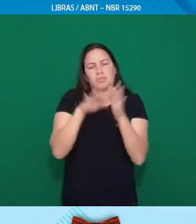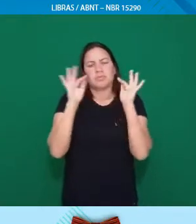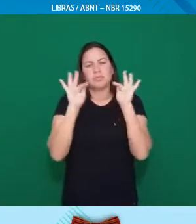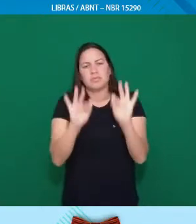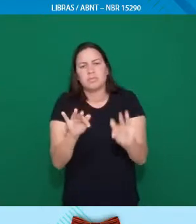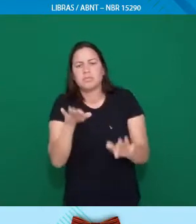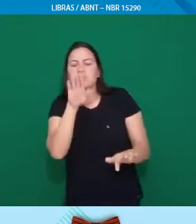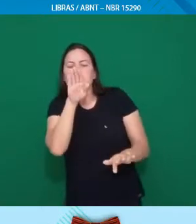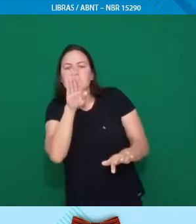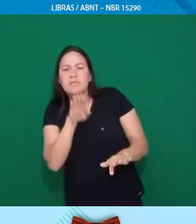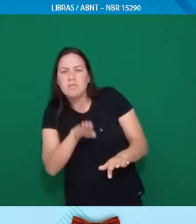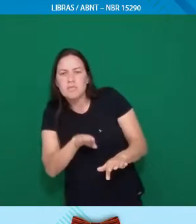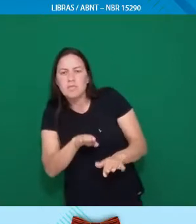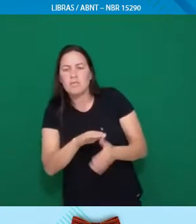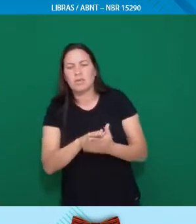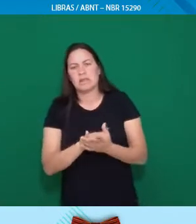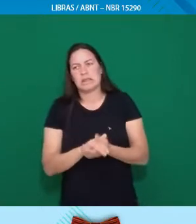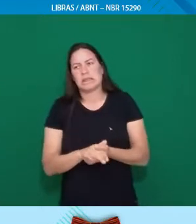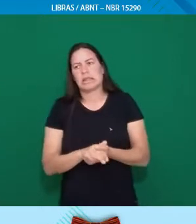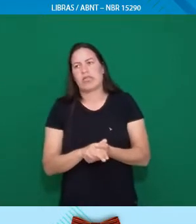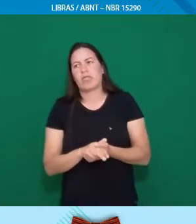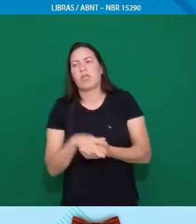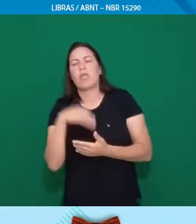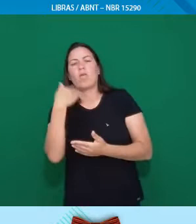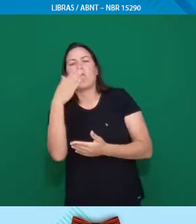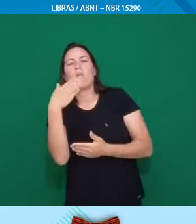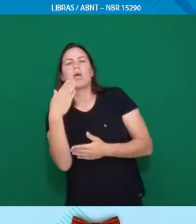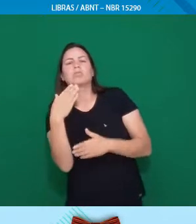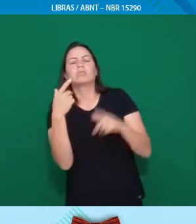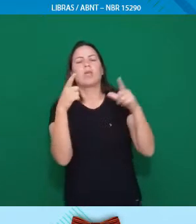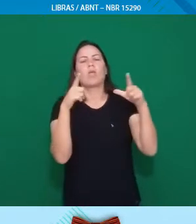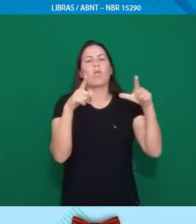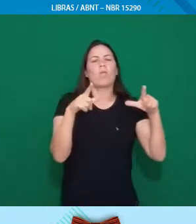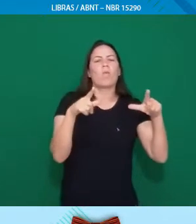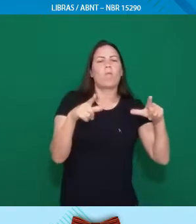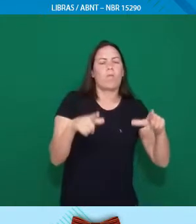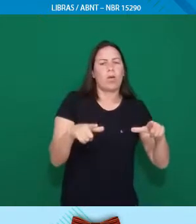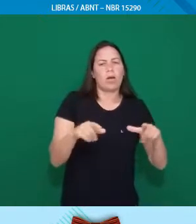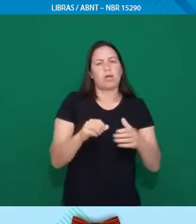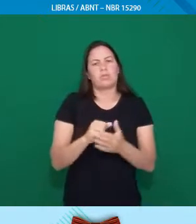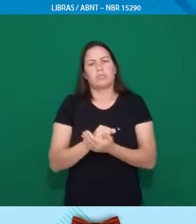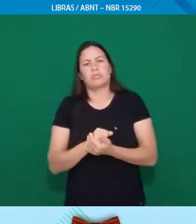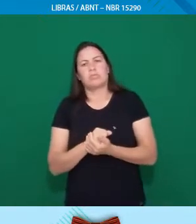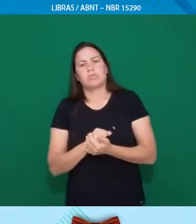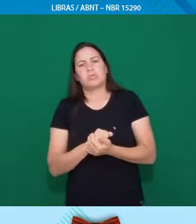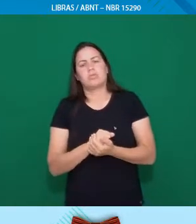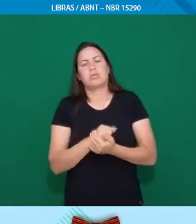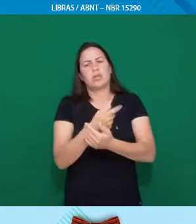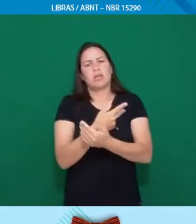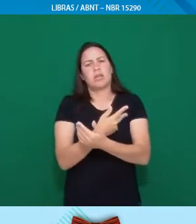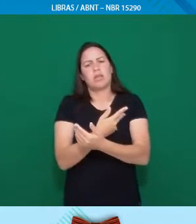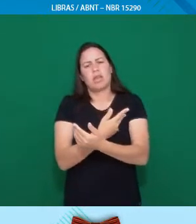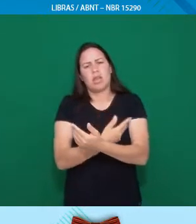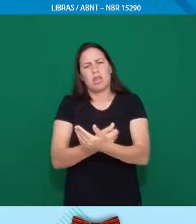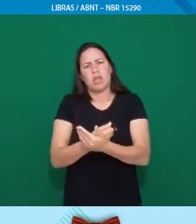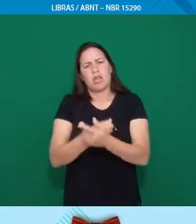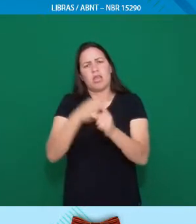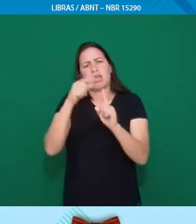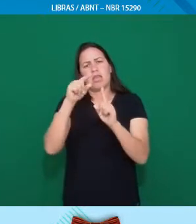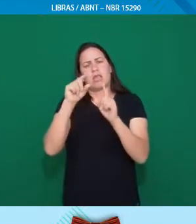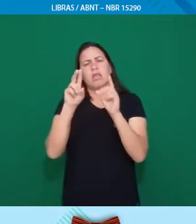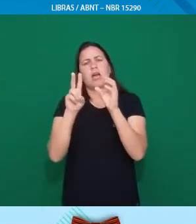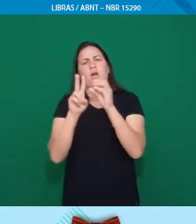agora no final da tarde aí presente é quanto ao centro de genética aqui da